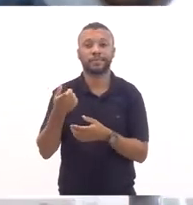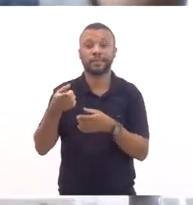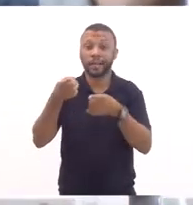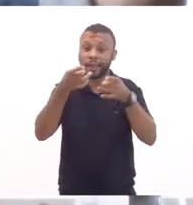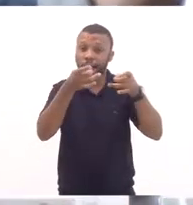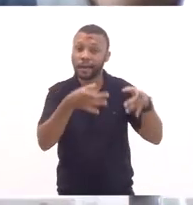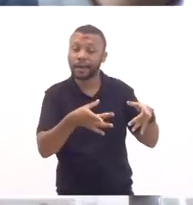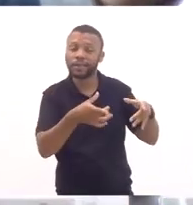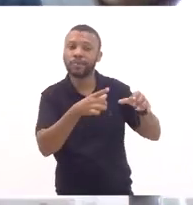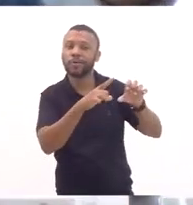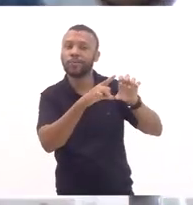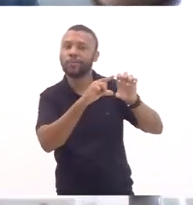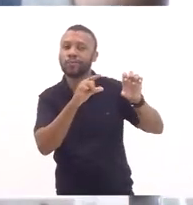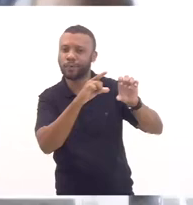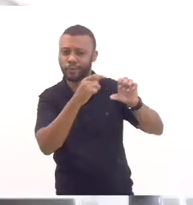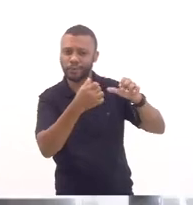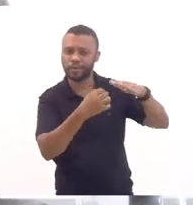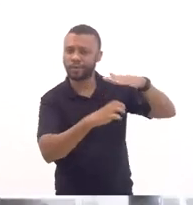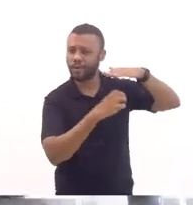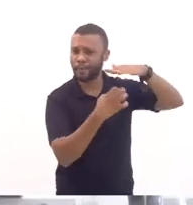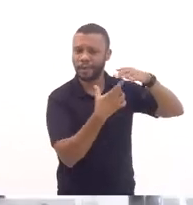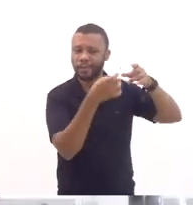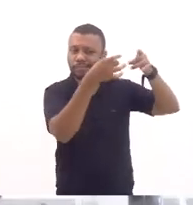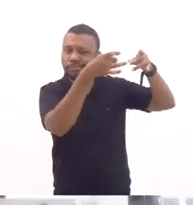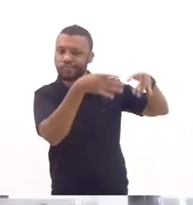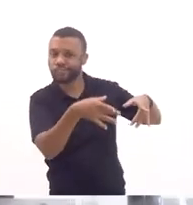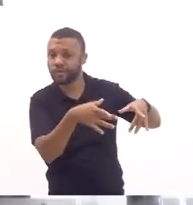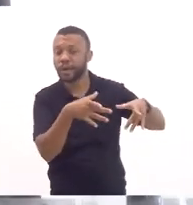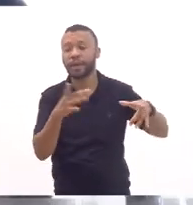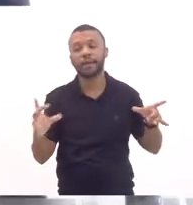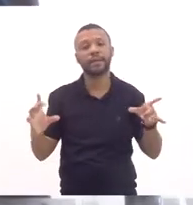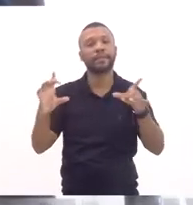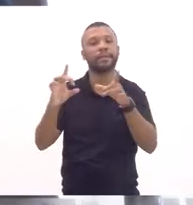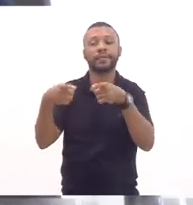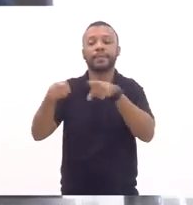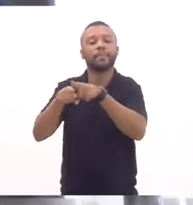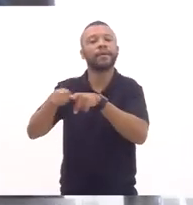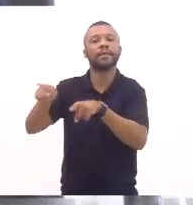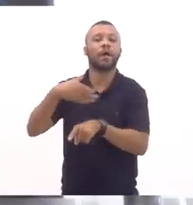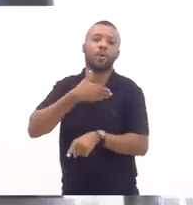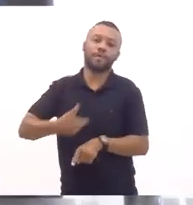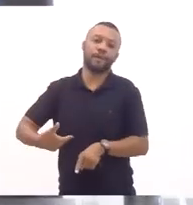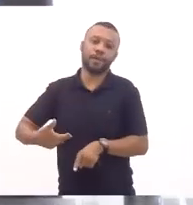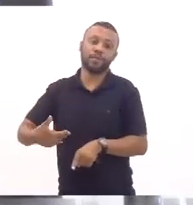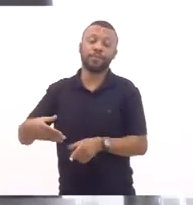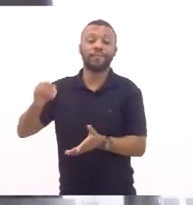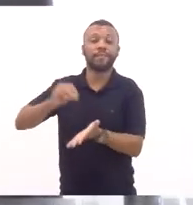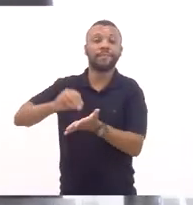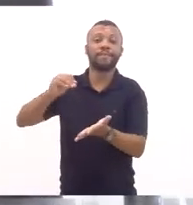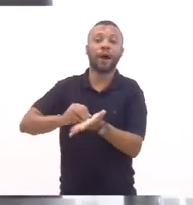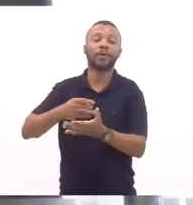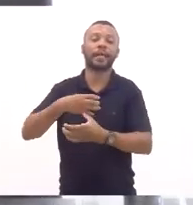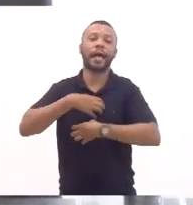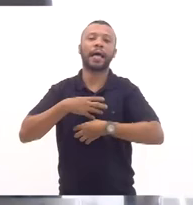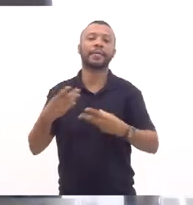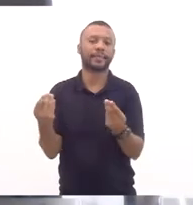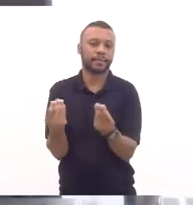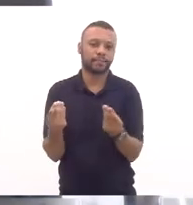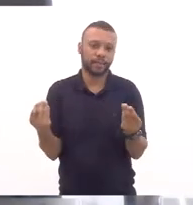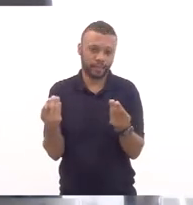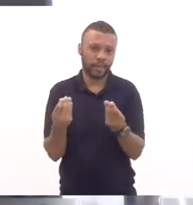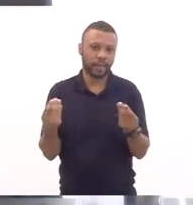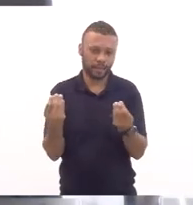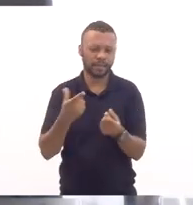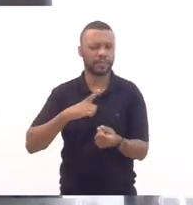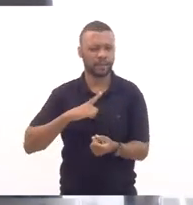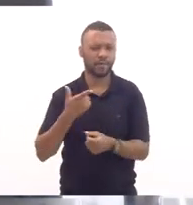foi para dentro do governo. E ele não tem a sensibilidade. Agora, nós estamos falando de uma coisa que a gente fala da... Eu